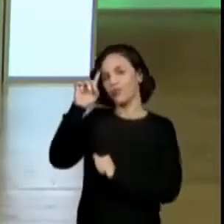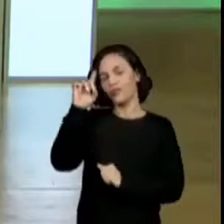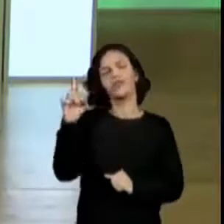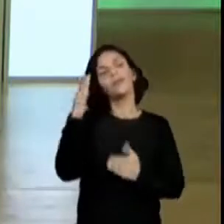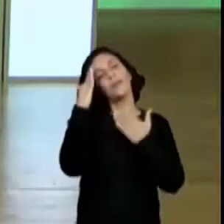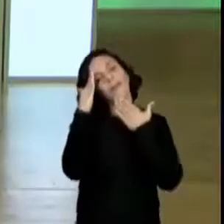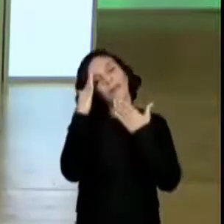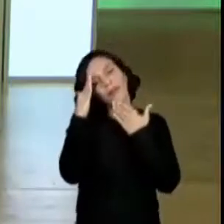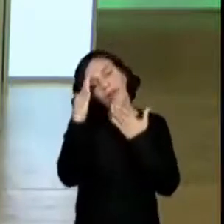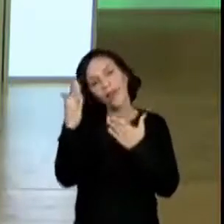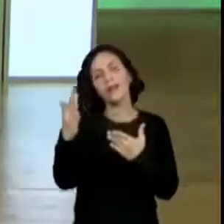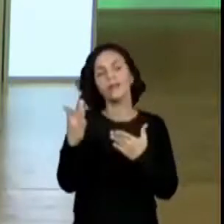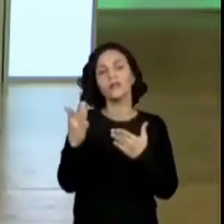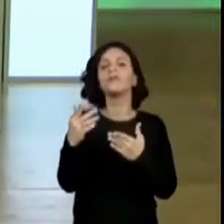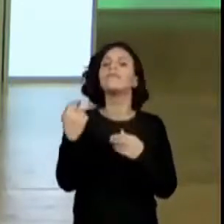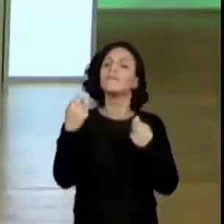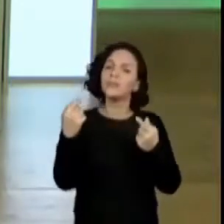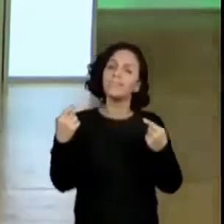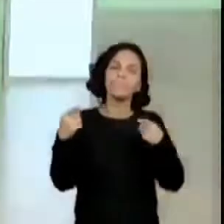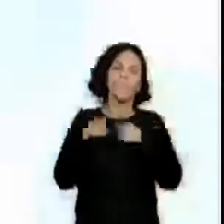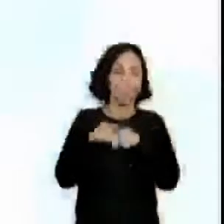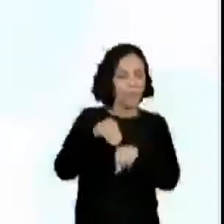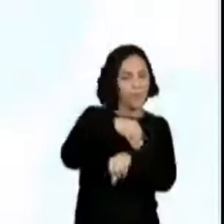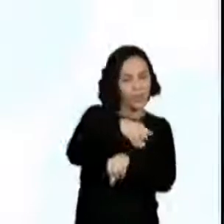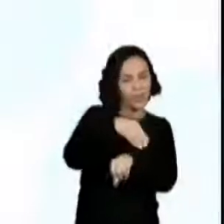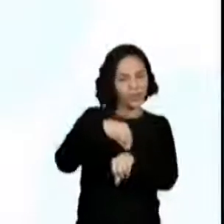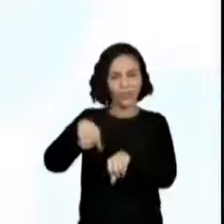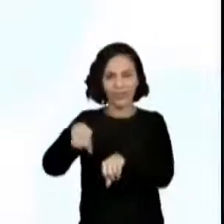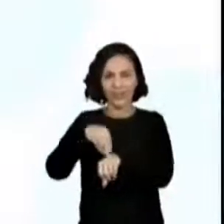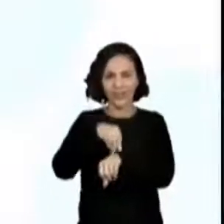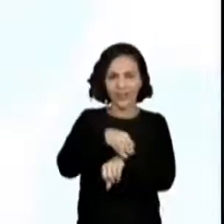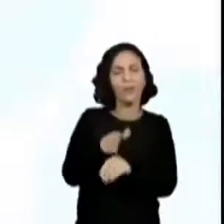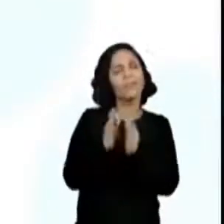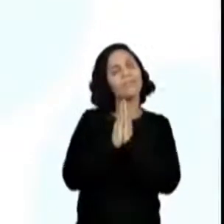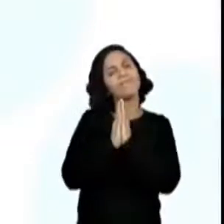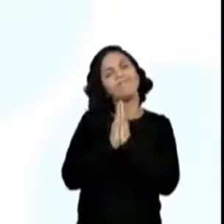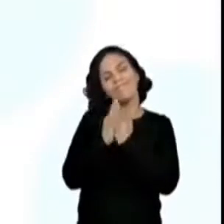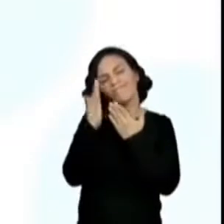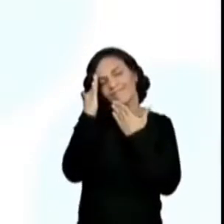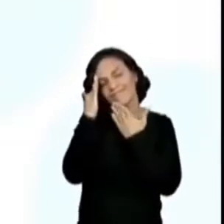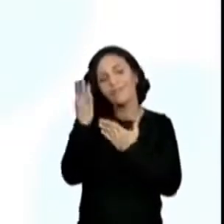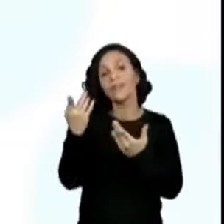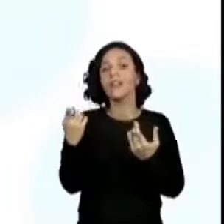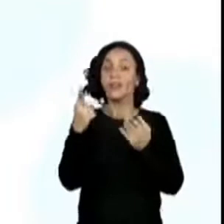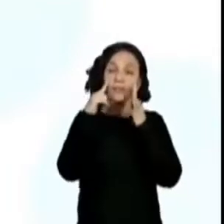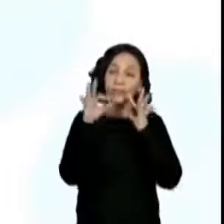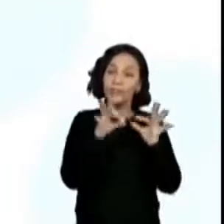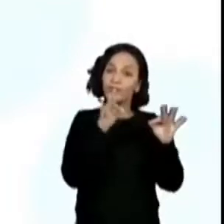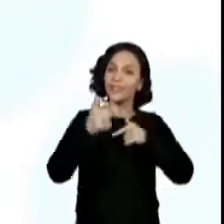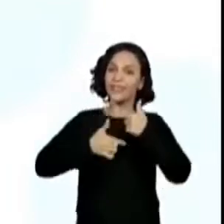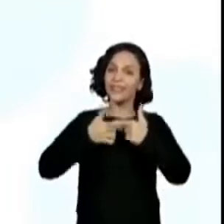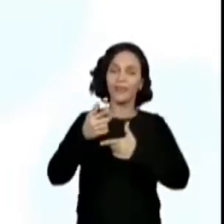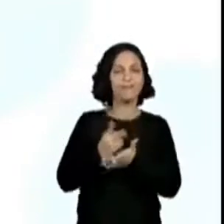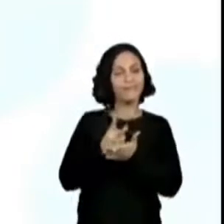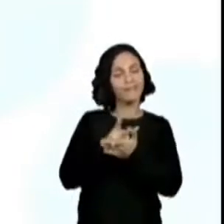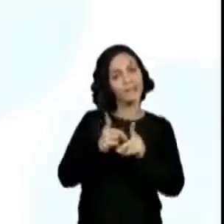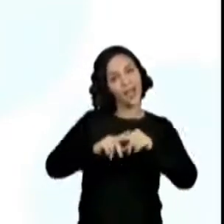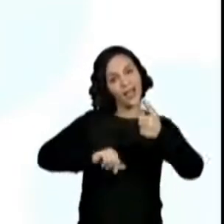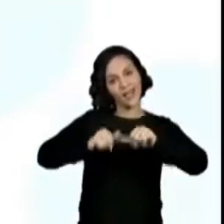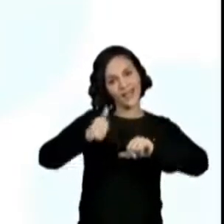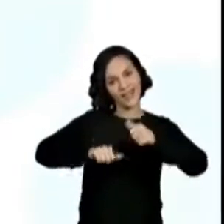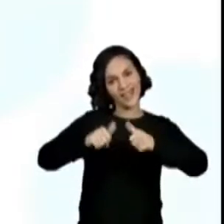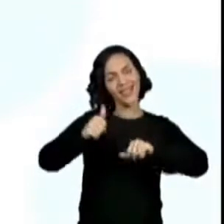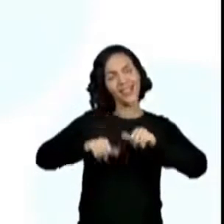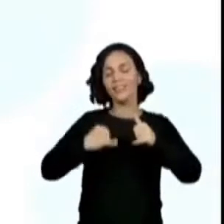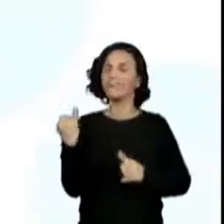Muito obrigada a todos. A gente precisa dessa mediação de vocês. Continuem aí acompanhando o nosso trabalho, por favor. né? Isso